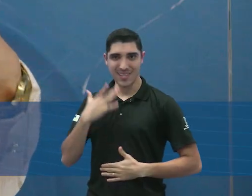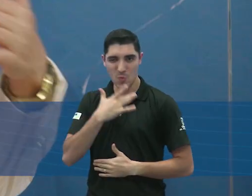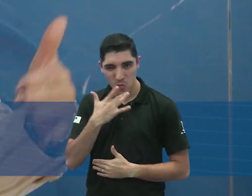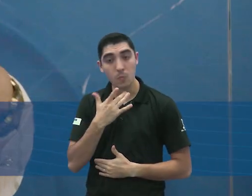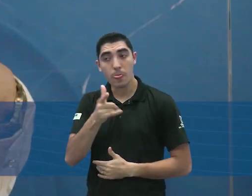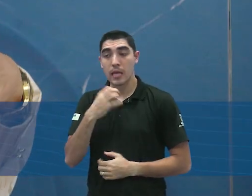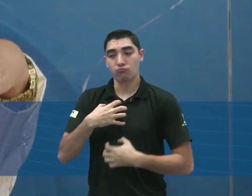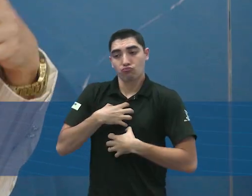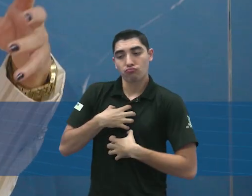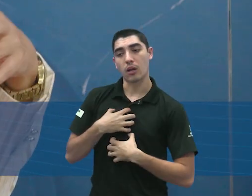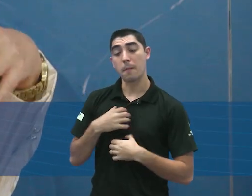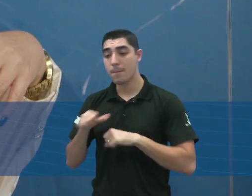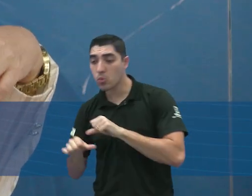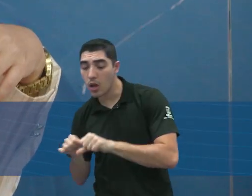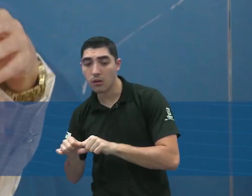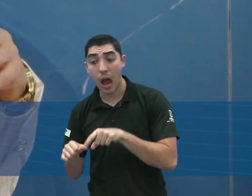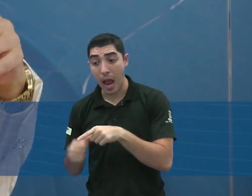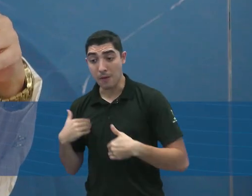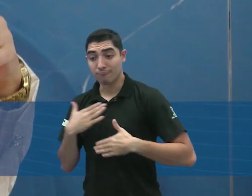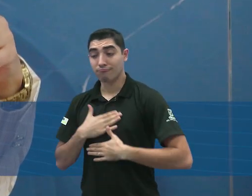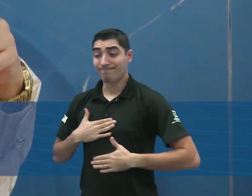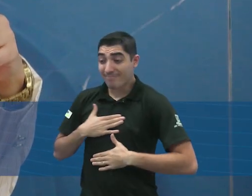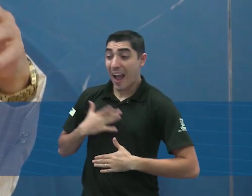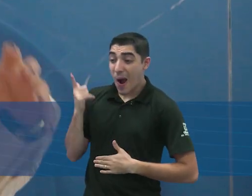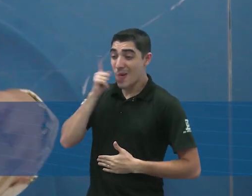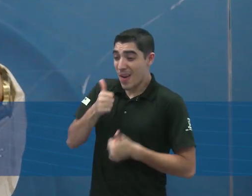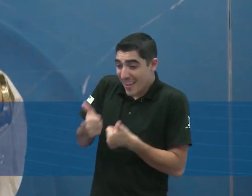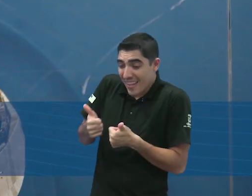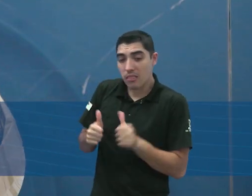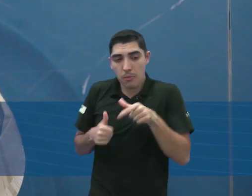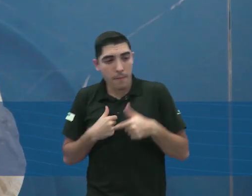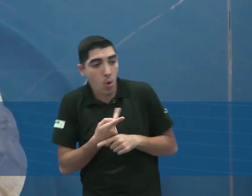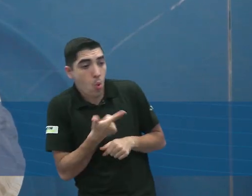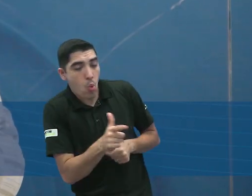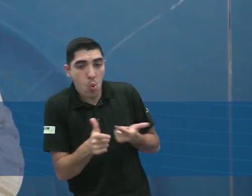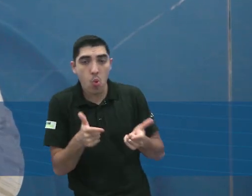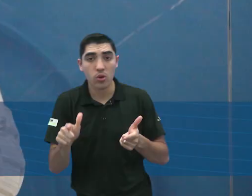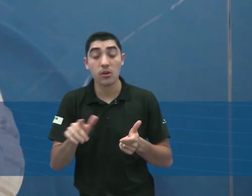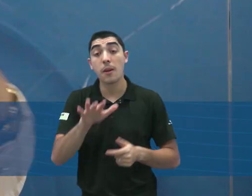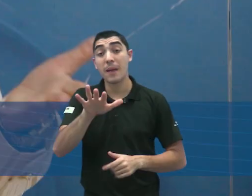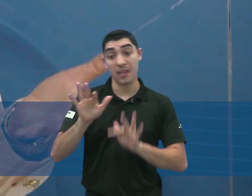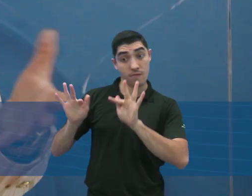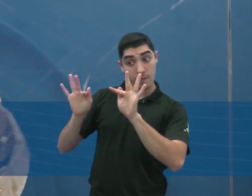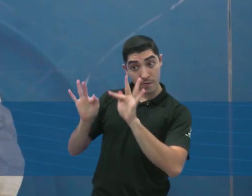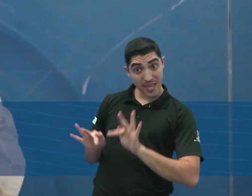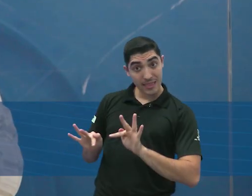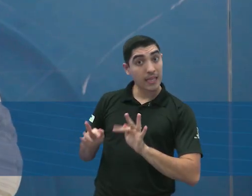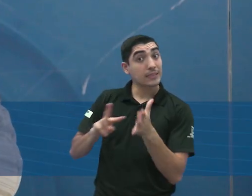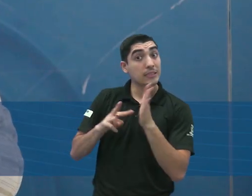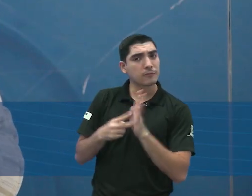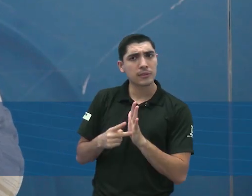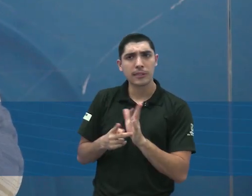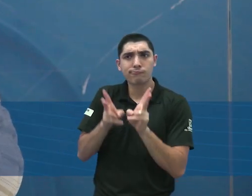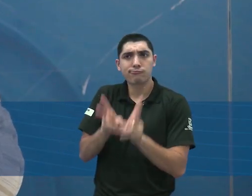vai mudando, né? A gente tem um prazer aqui, eu realizo, já quero, estou buscando outra coisa e assim vai. A felicidade é algo duradouro, é para a